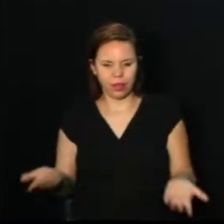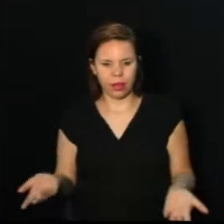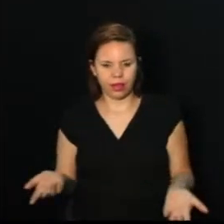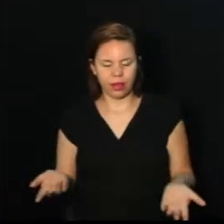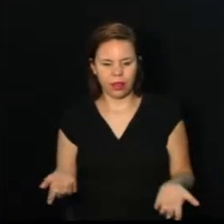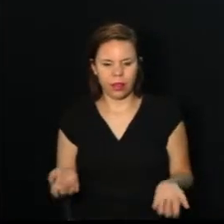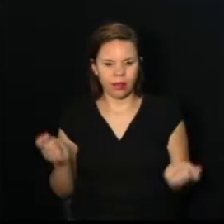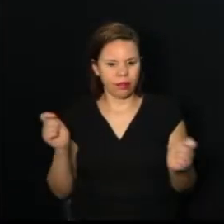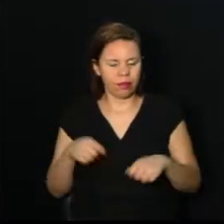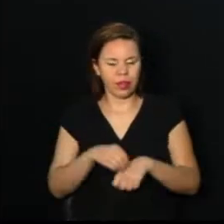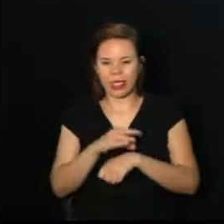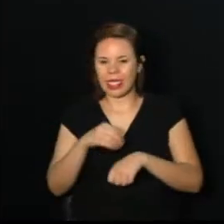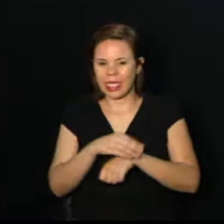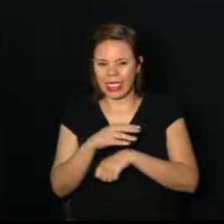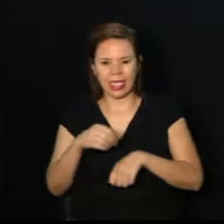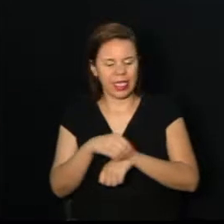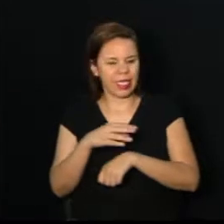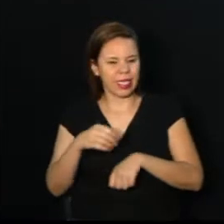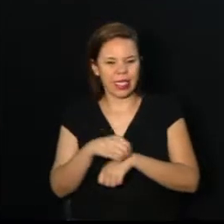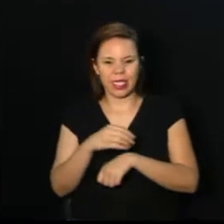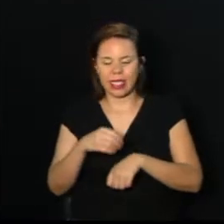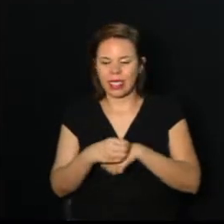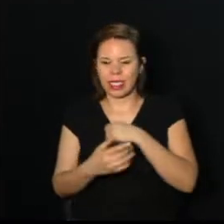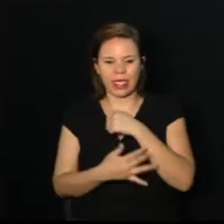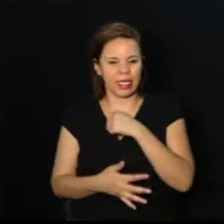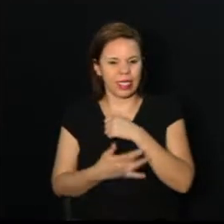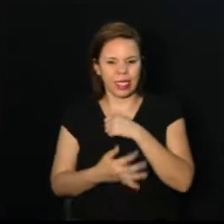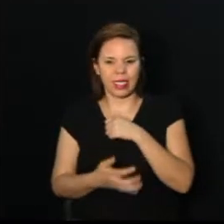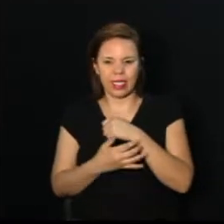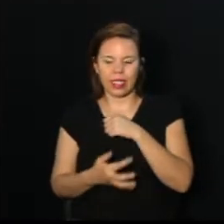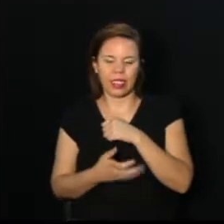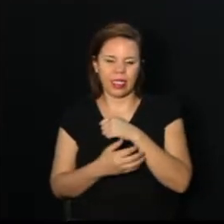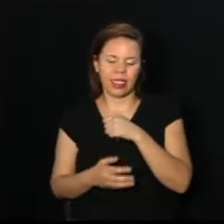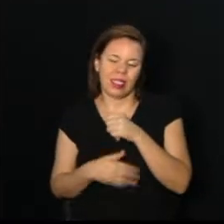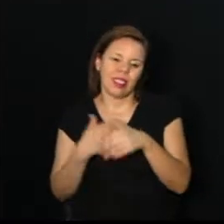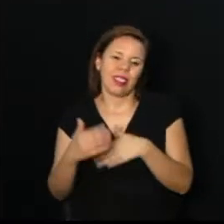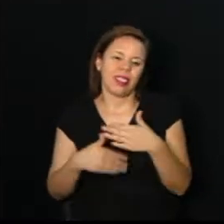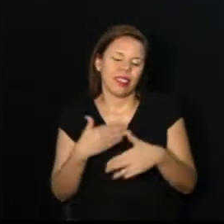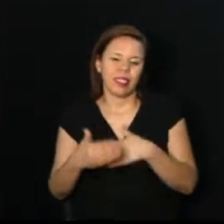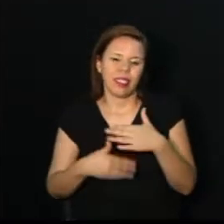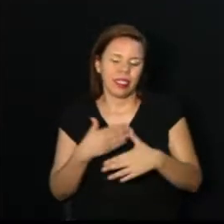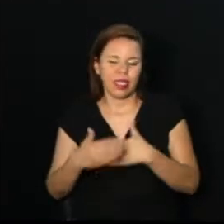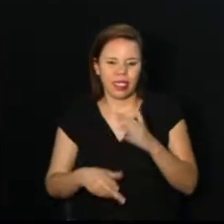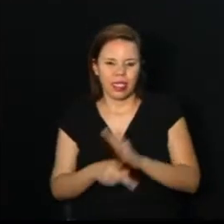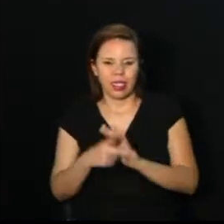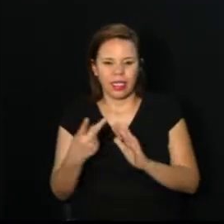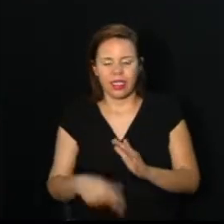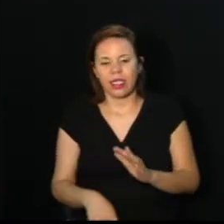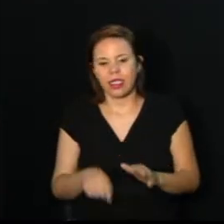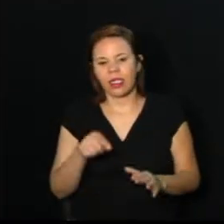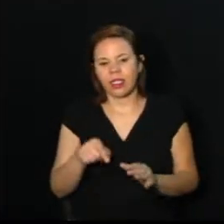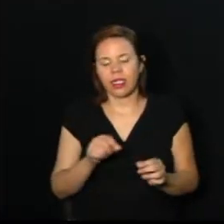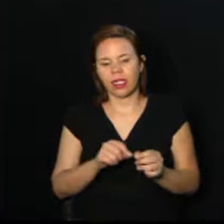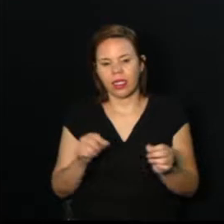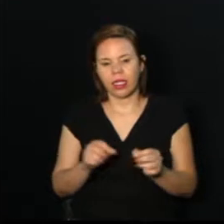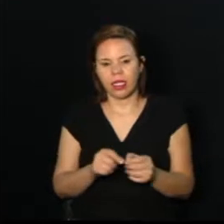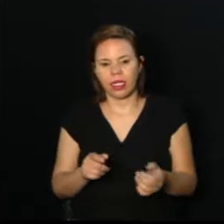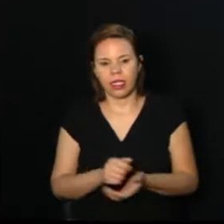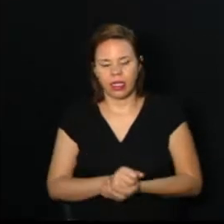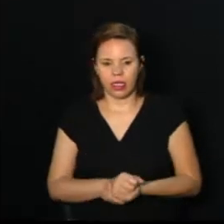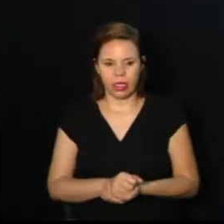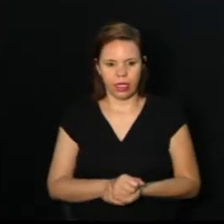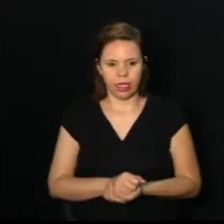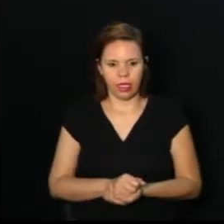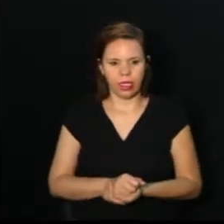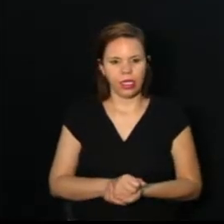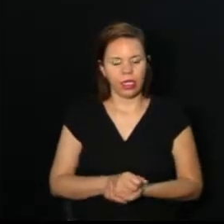está passando sangue ali, não está passando o processo metabólico ali, para que ela